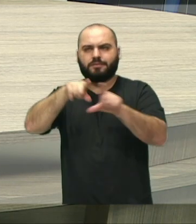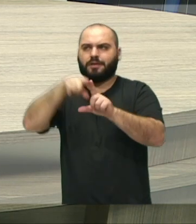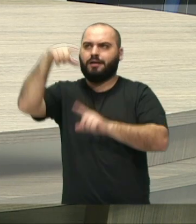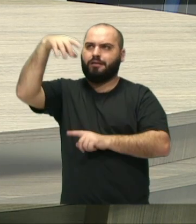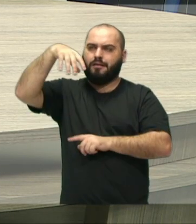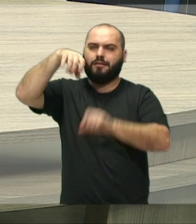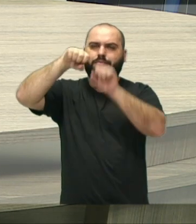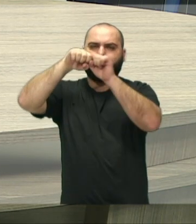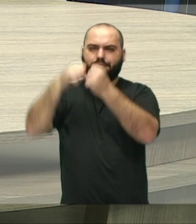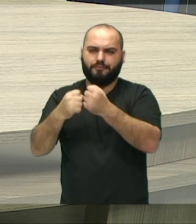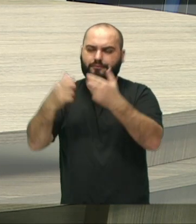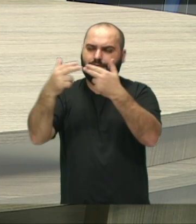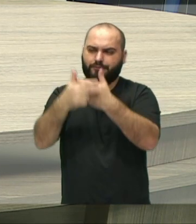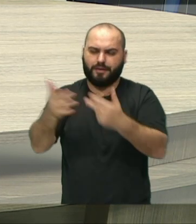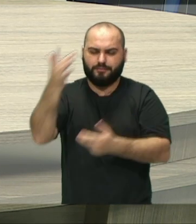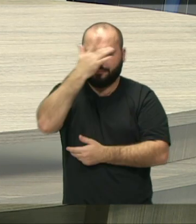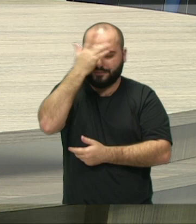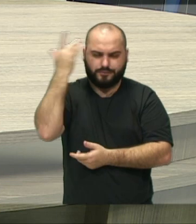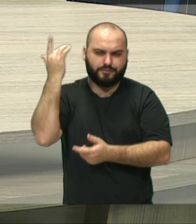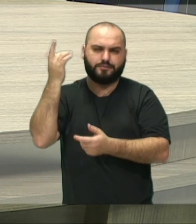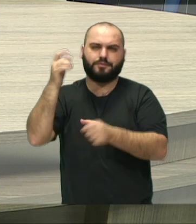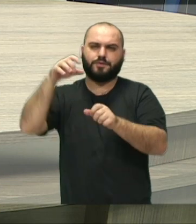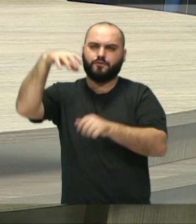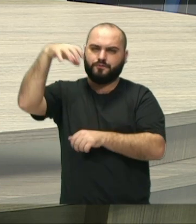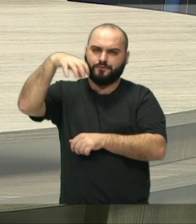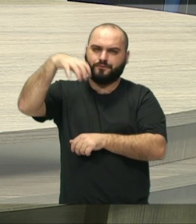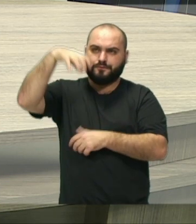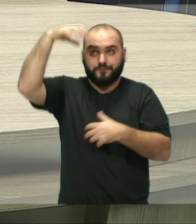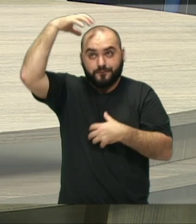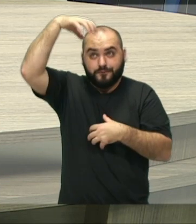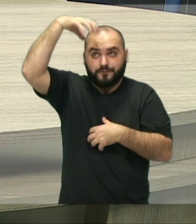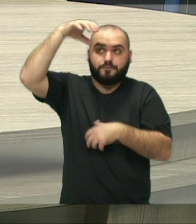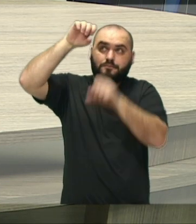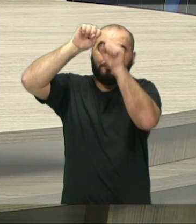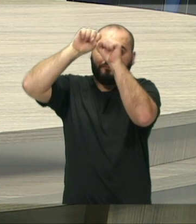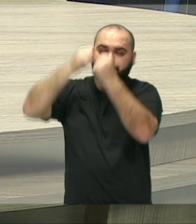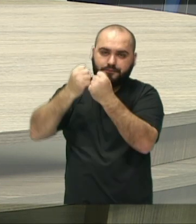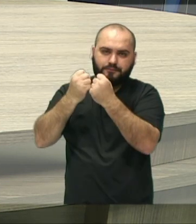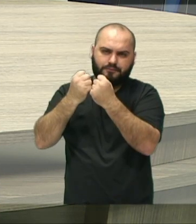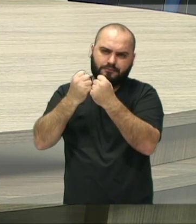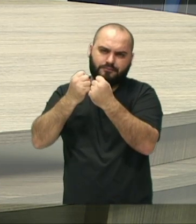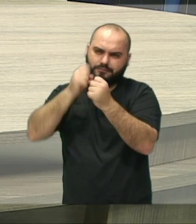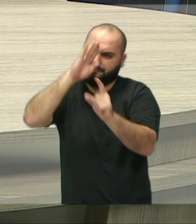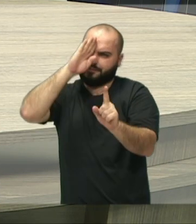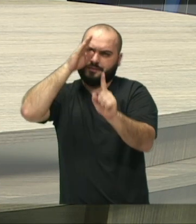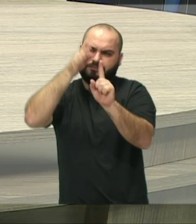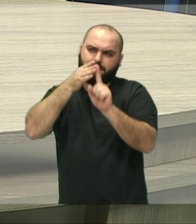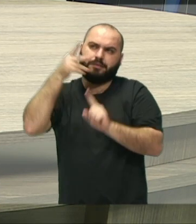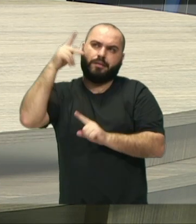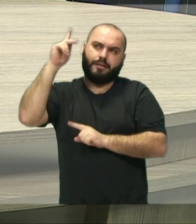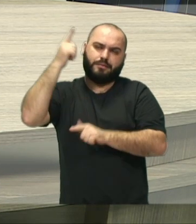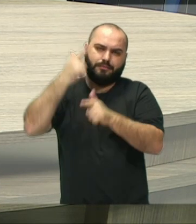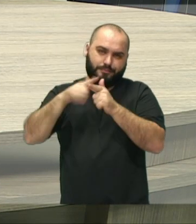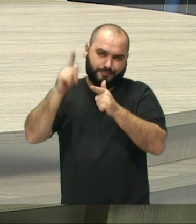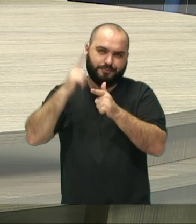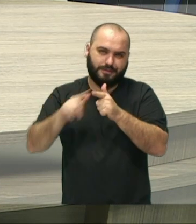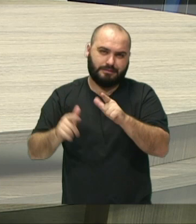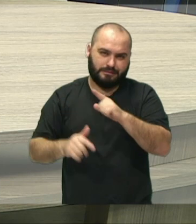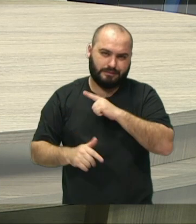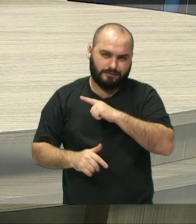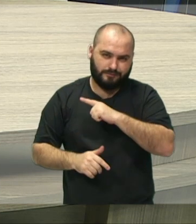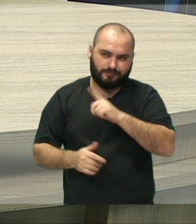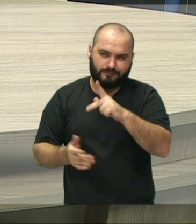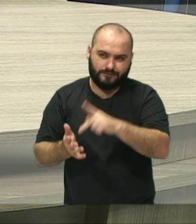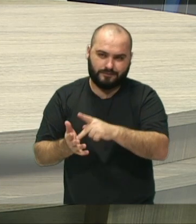Muita gente perdeu chuveiro, principalmente, né, nessa época que deu esse problema com a barragem, que é o que